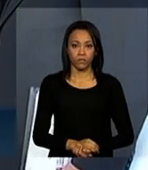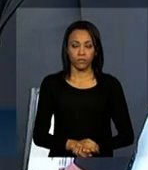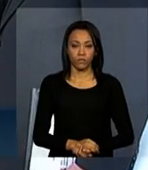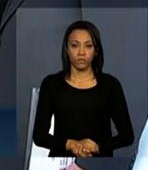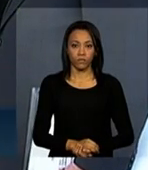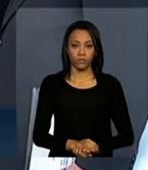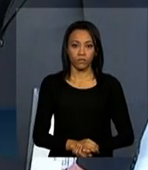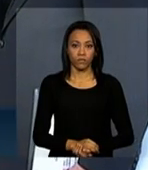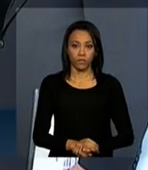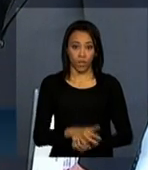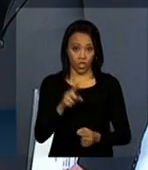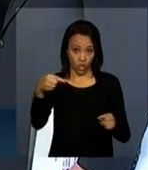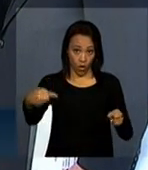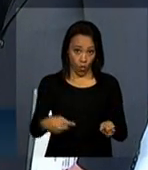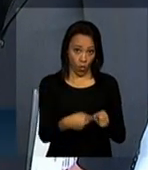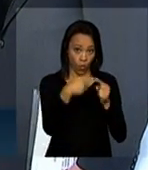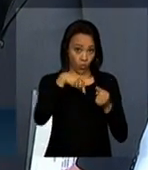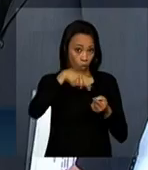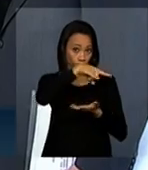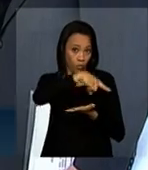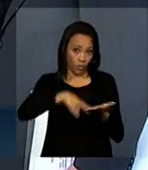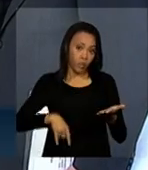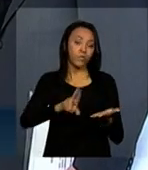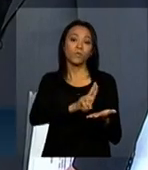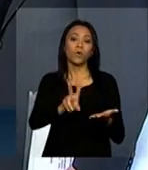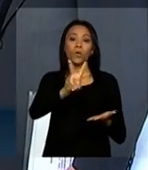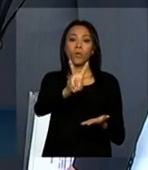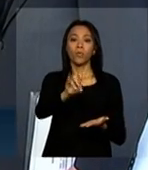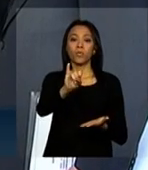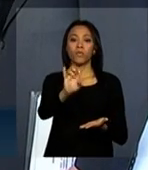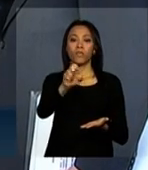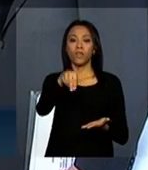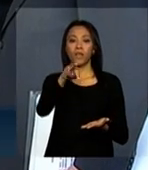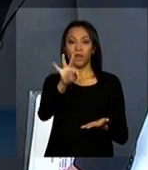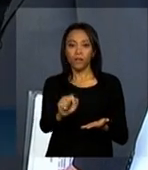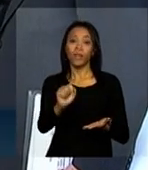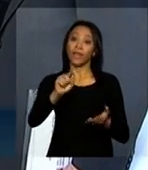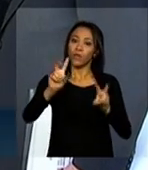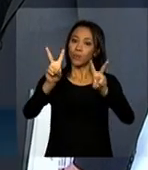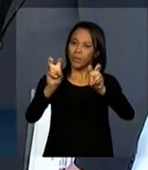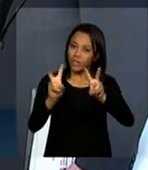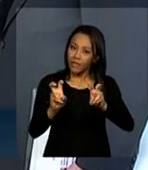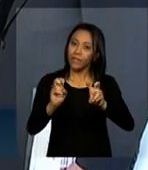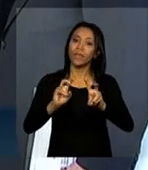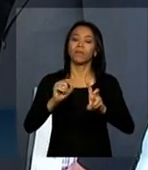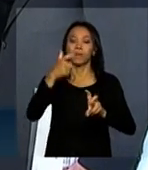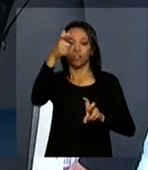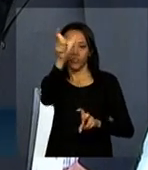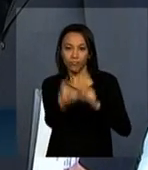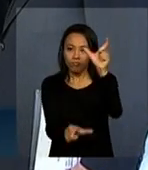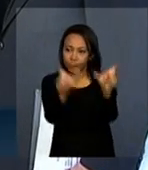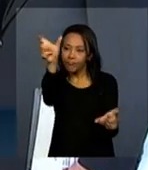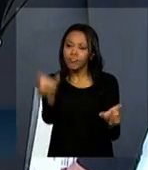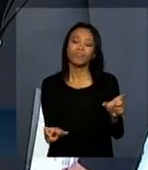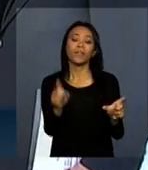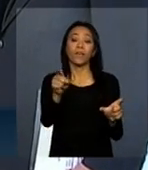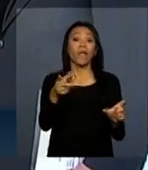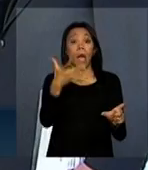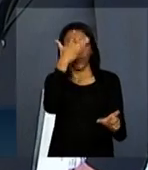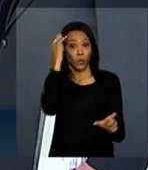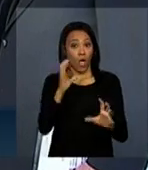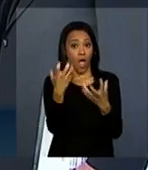De acordo com a Convenção de Viena sobre Relações Diplomáticas, o embaixador ou embaixadora